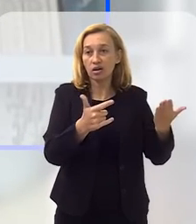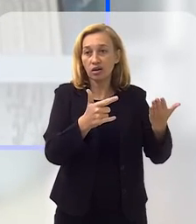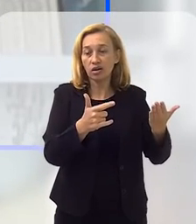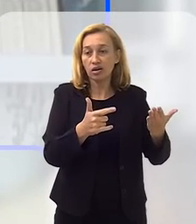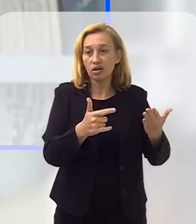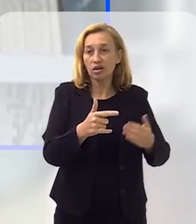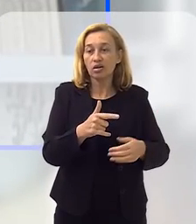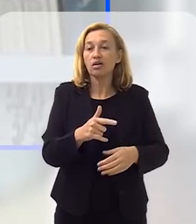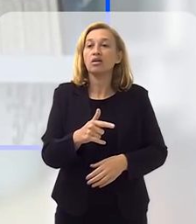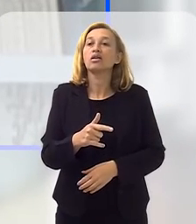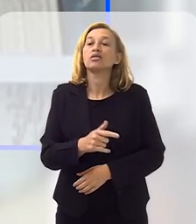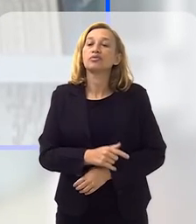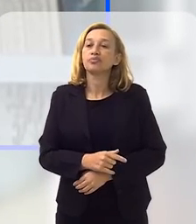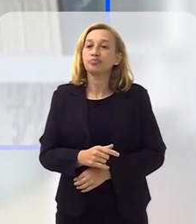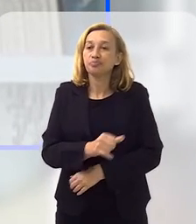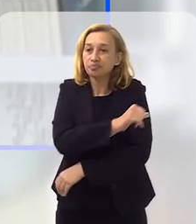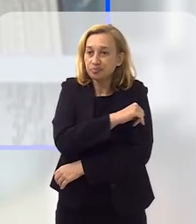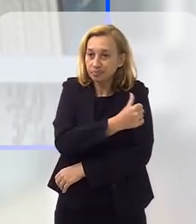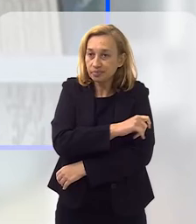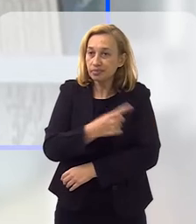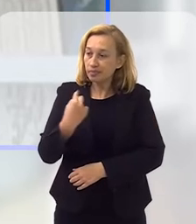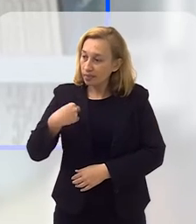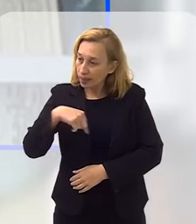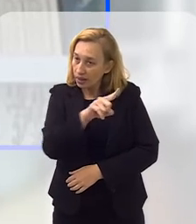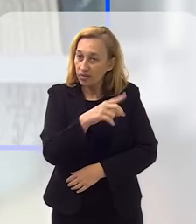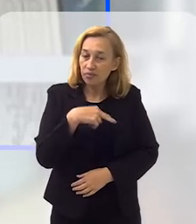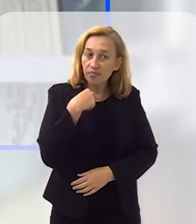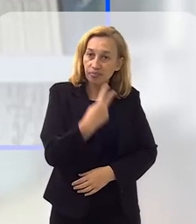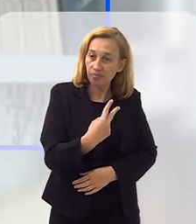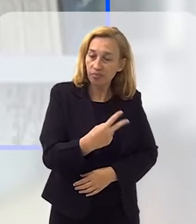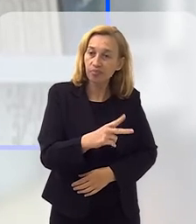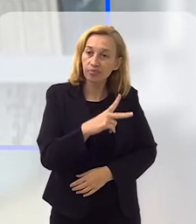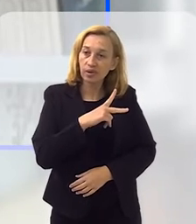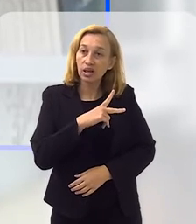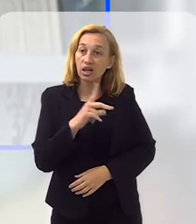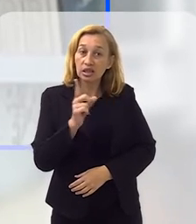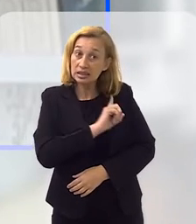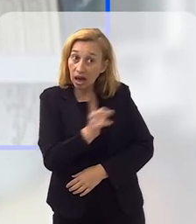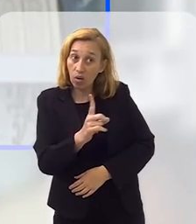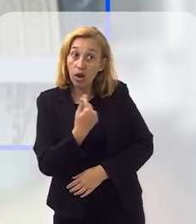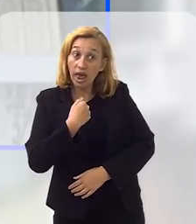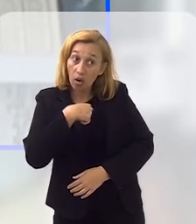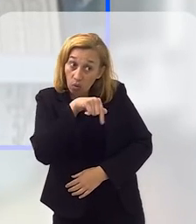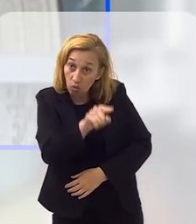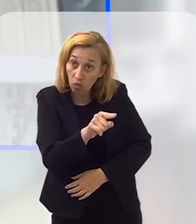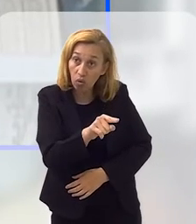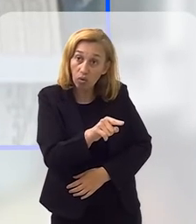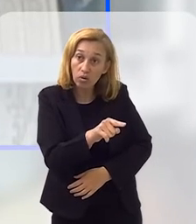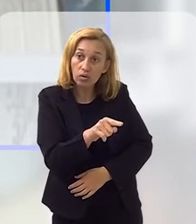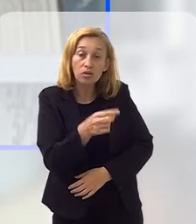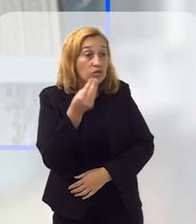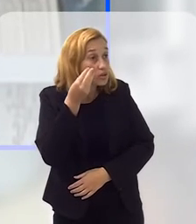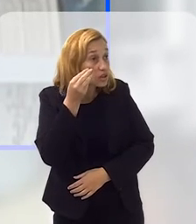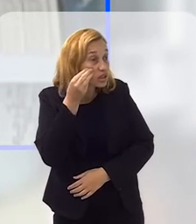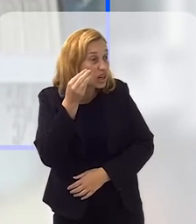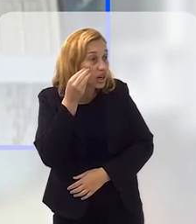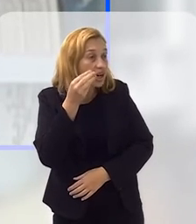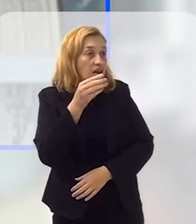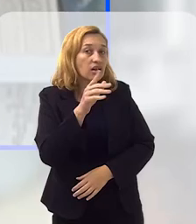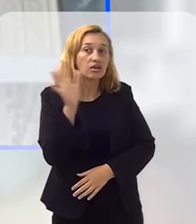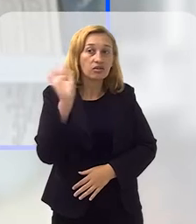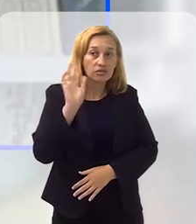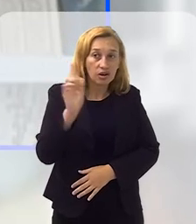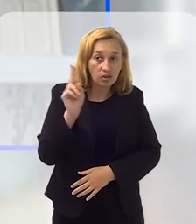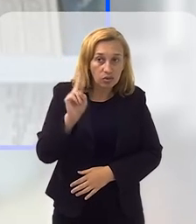faculdade de enfermagem. E aí ela, por vontade própria, voz própria, personalidade própria, diz: não, eu vou tentar fazer